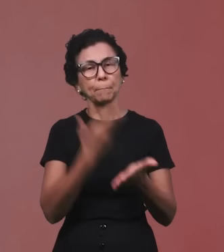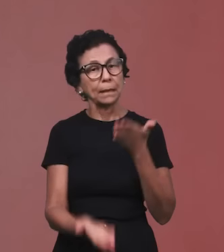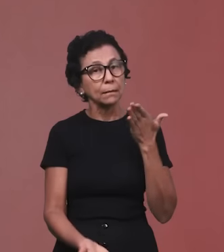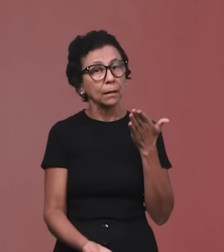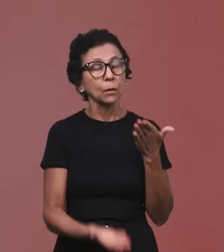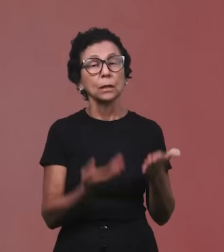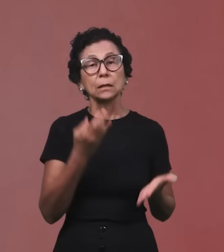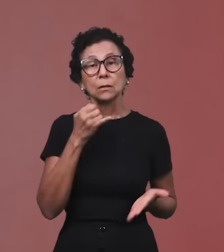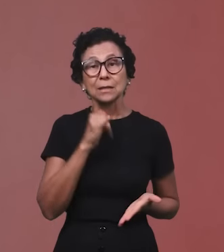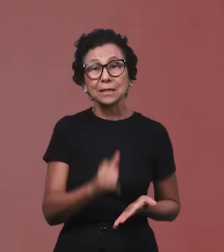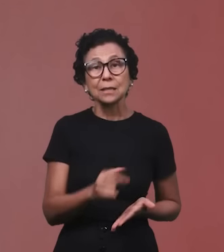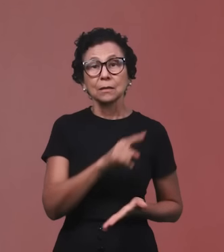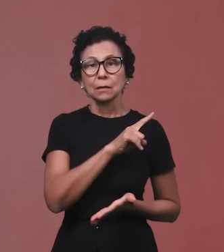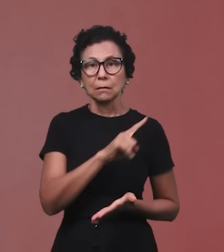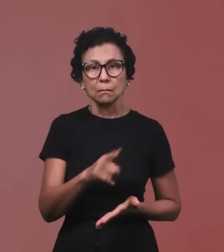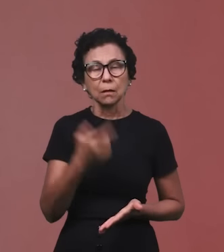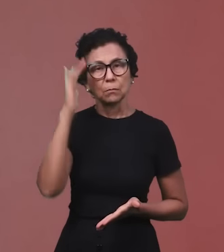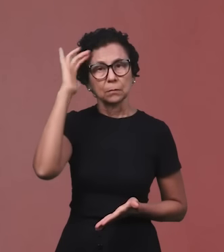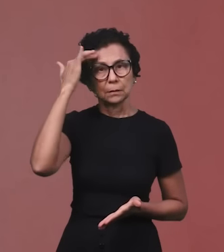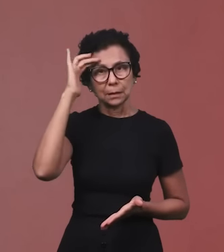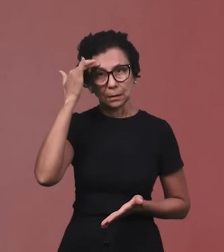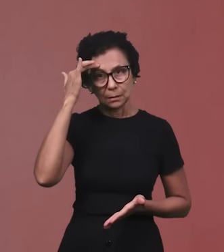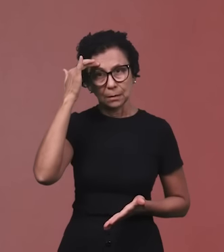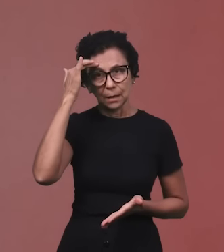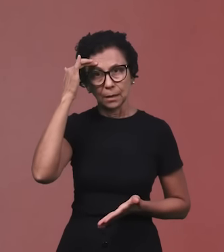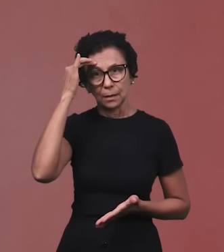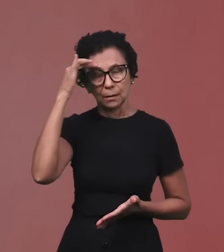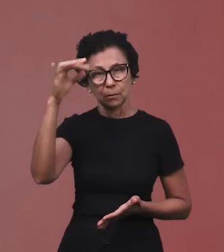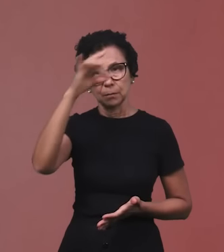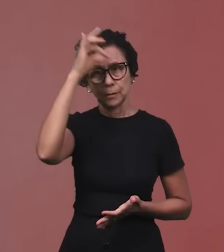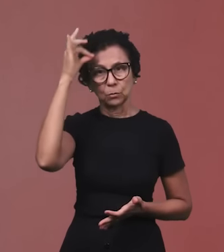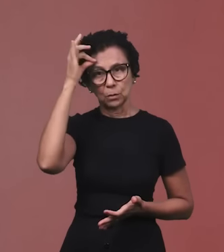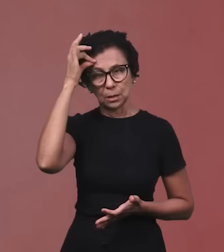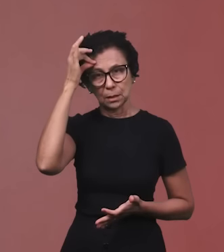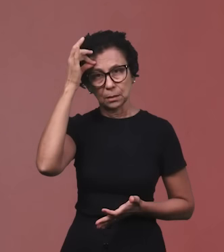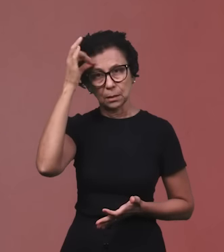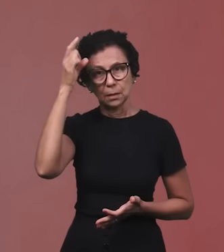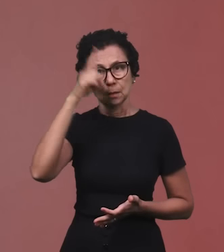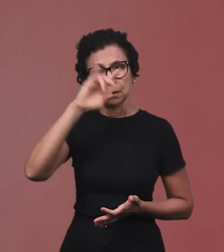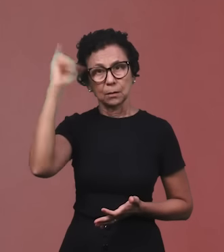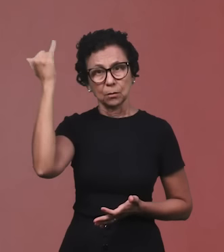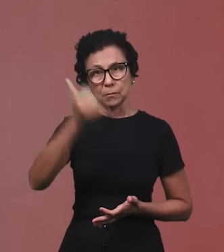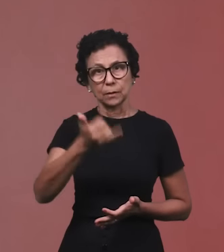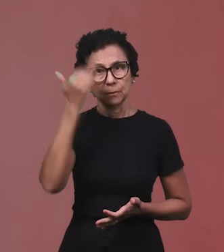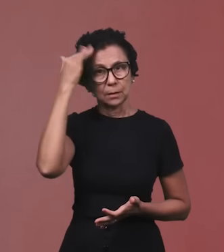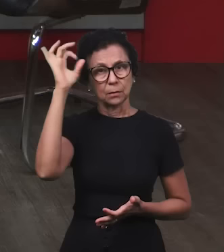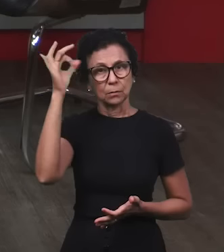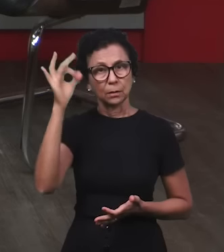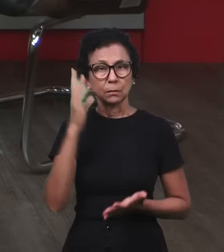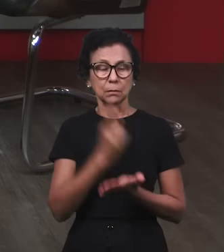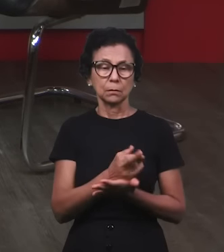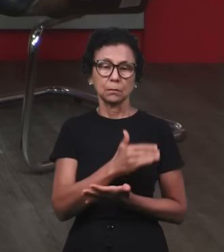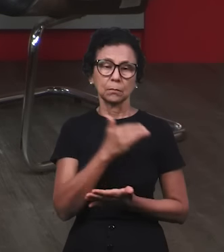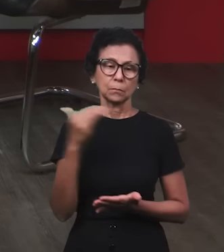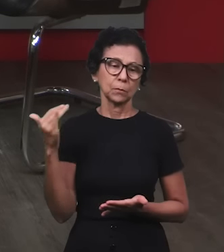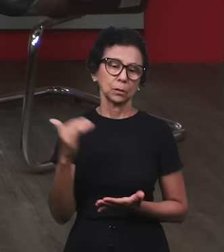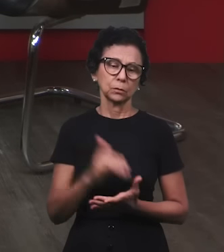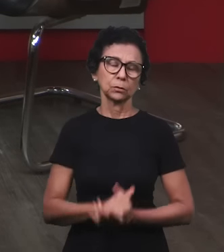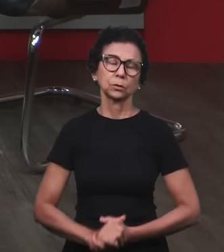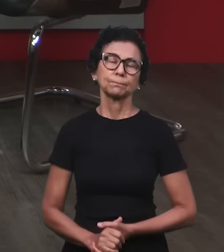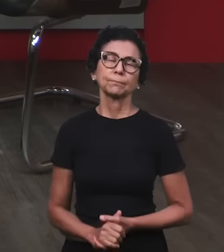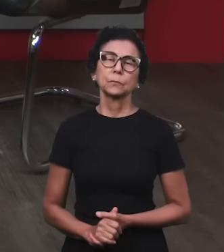discernir o Senhor, falta de discernimento, aí o homem vai dormir. O resultado vai morrer.